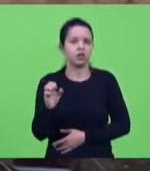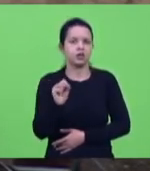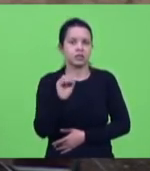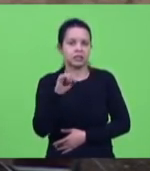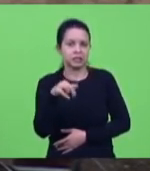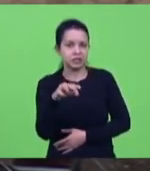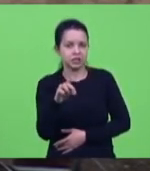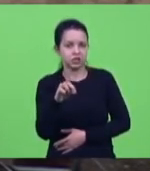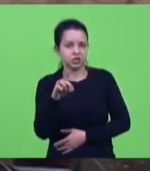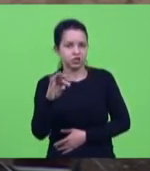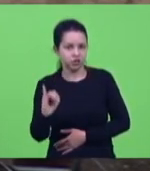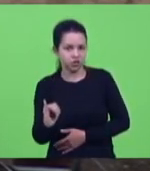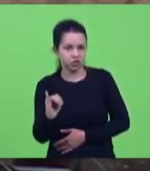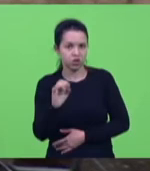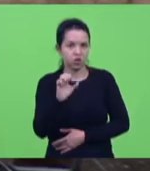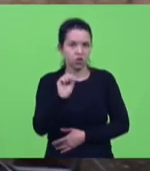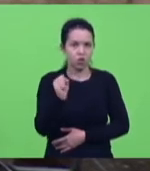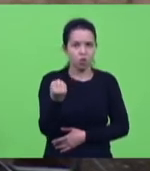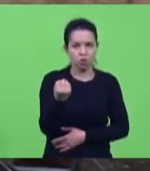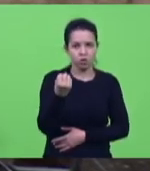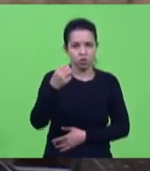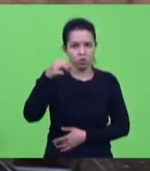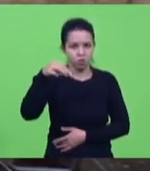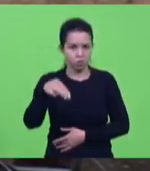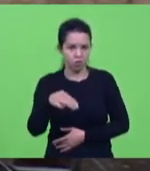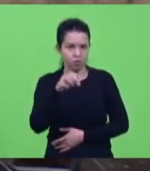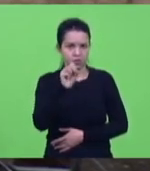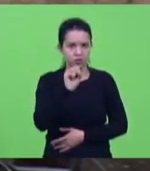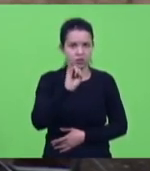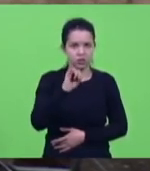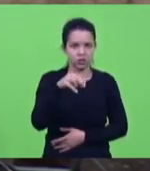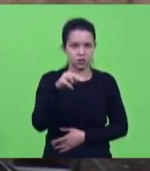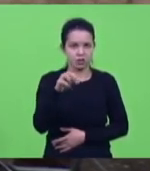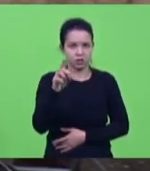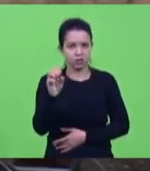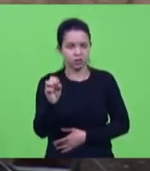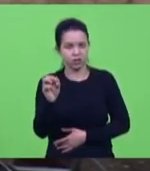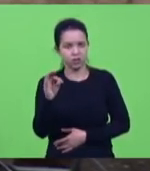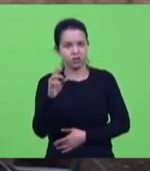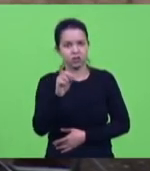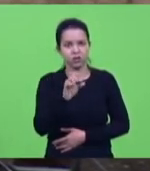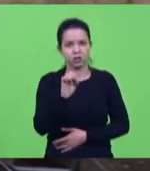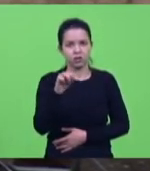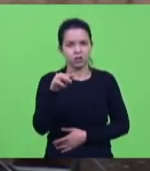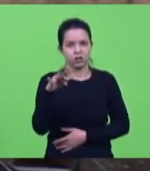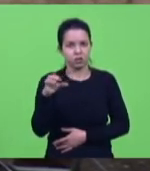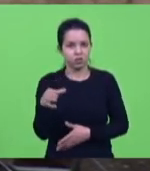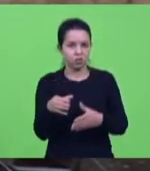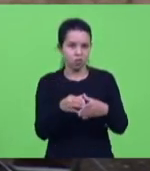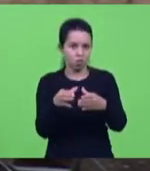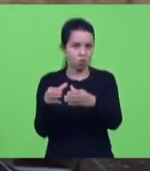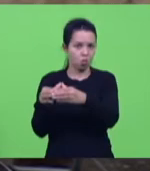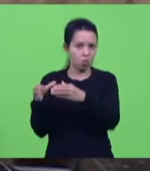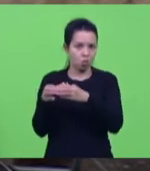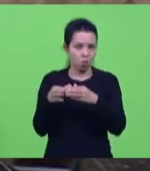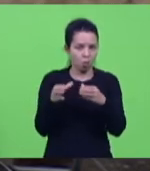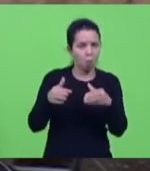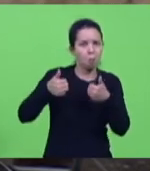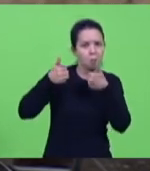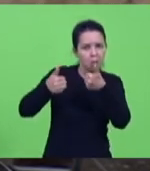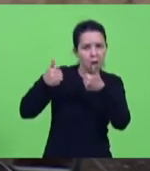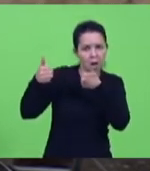Sinti, 8M, Sindafar, Sintesp, só gente fina, só o pessoal do bem